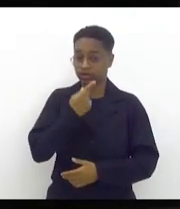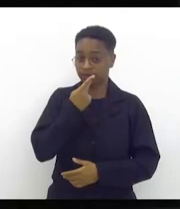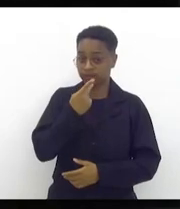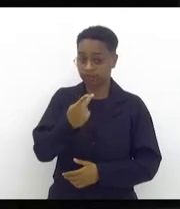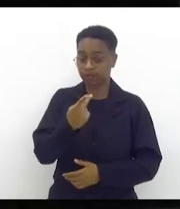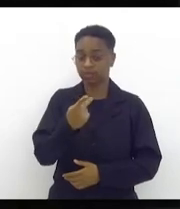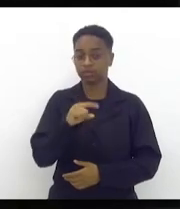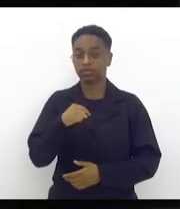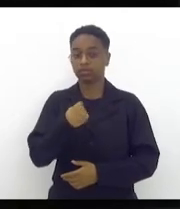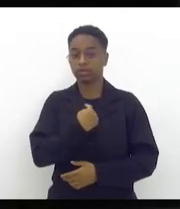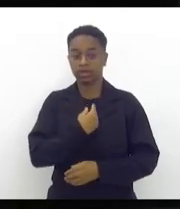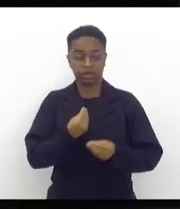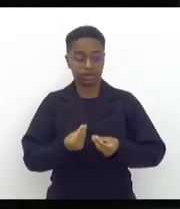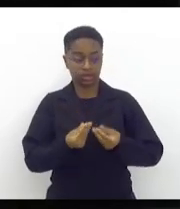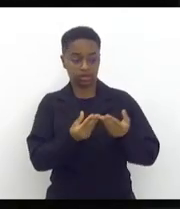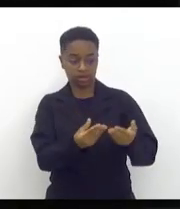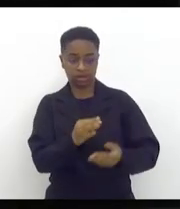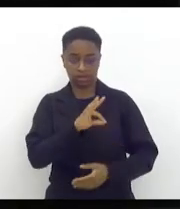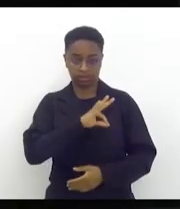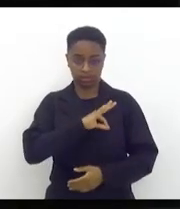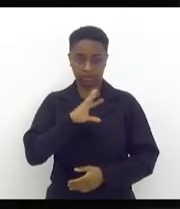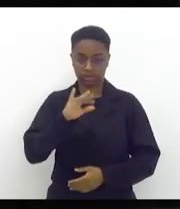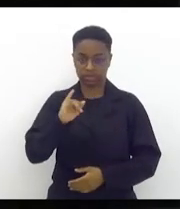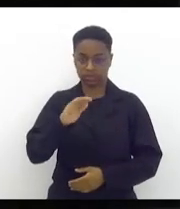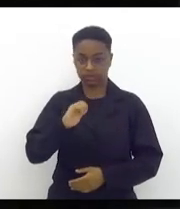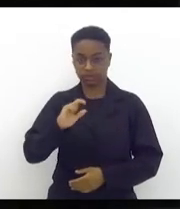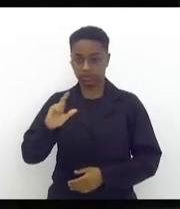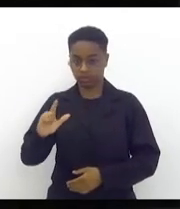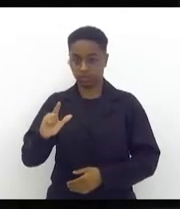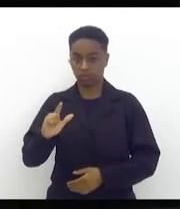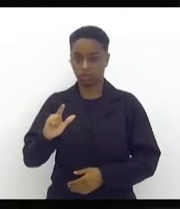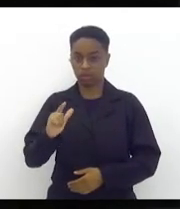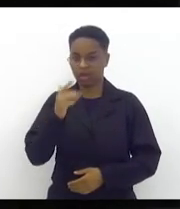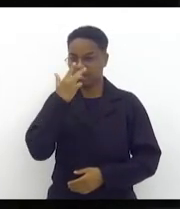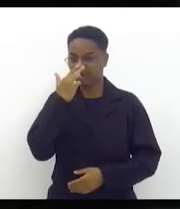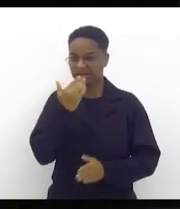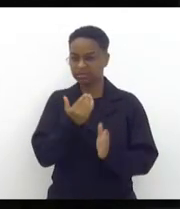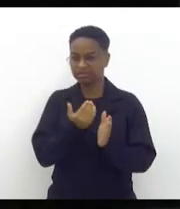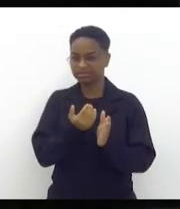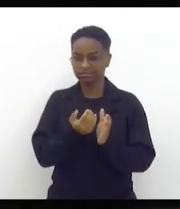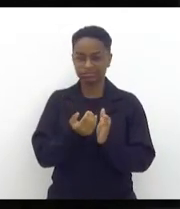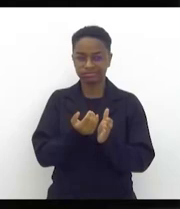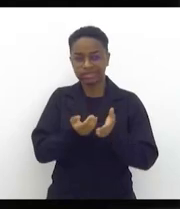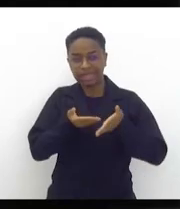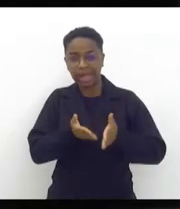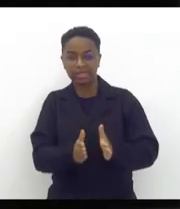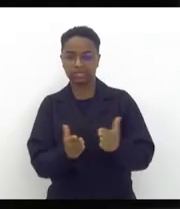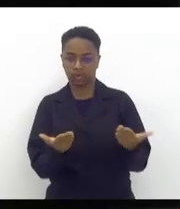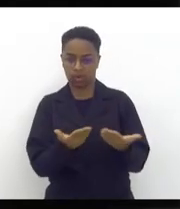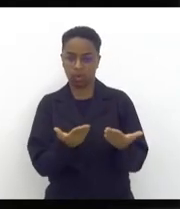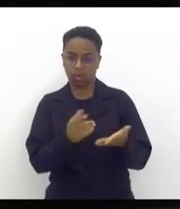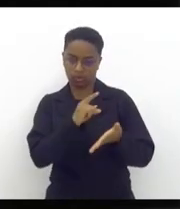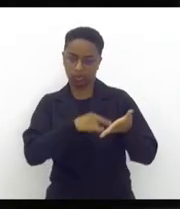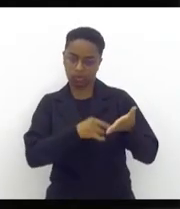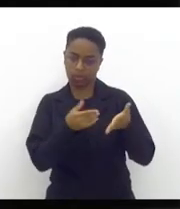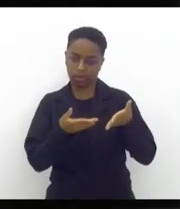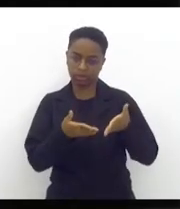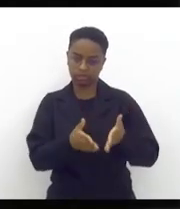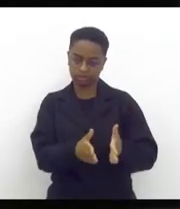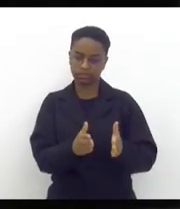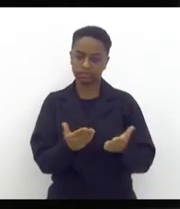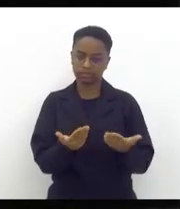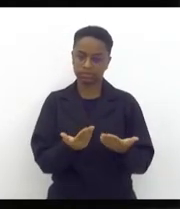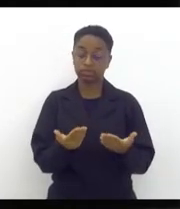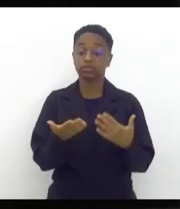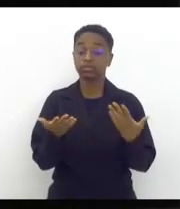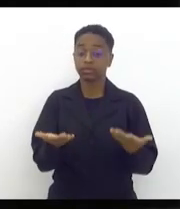estamos dando à Polícia Civil a sua certidão de nascimento. E quando recebemos essa lei orgânica aqui,